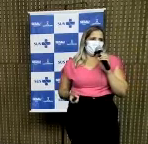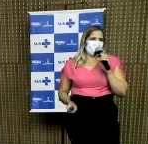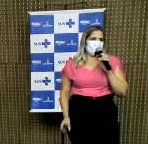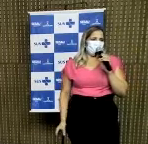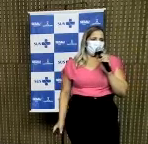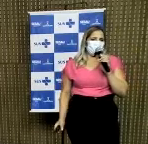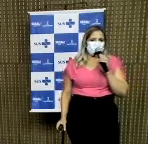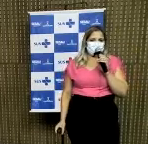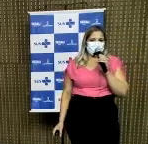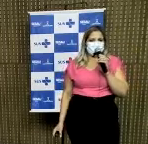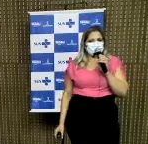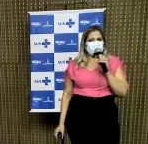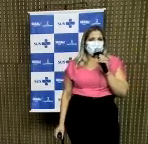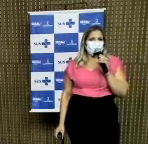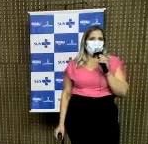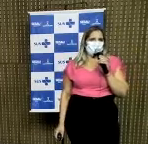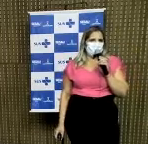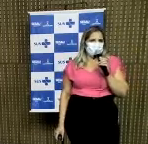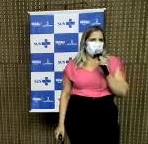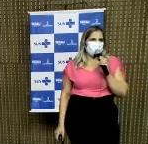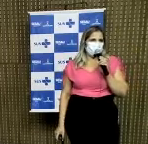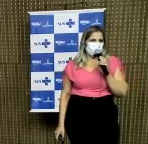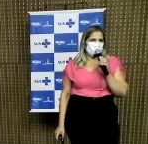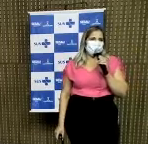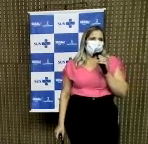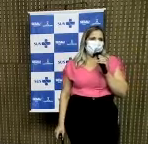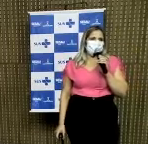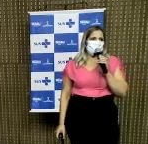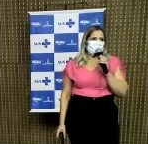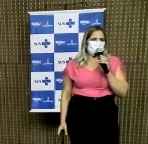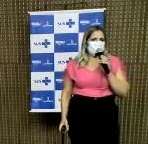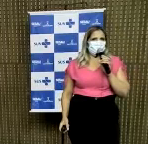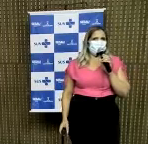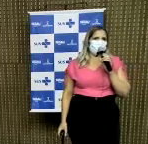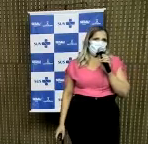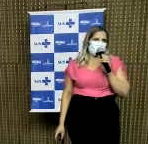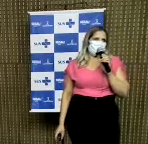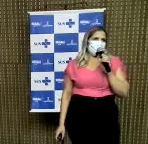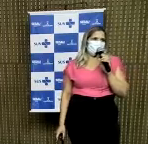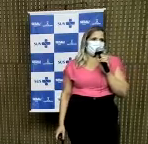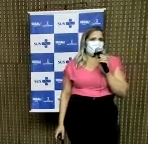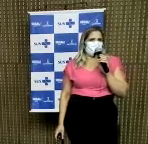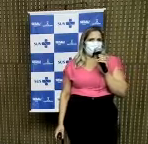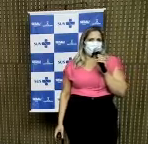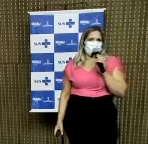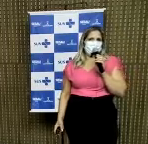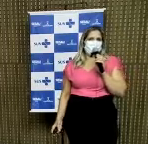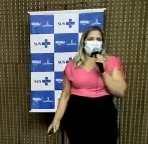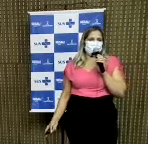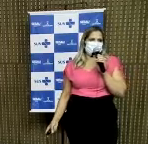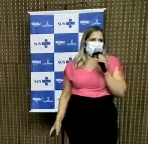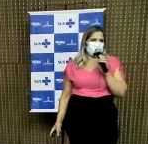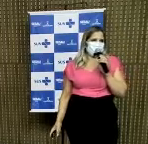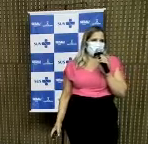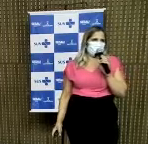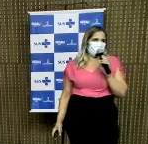O CISREG da odontologia, ele está um pouquinho diferente, né? A gente teve alguns problemas técnicos em relação a